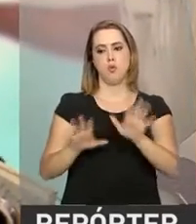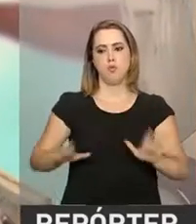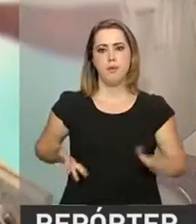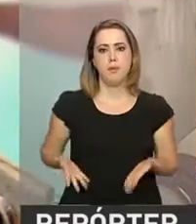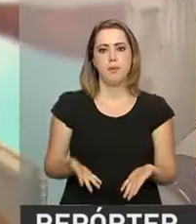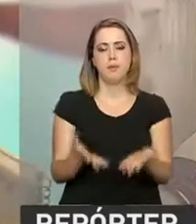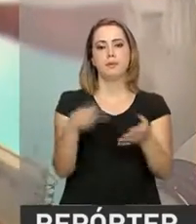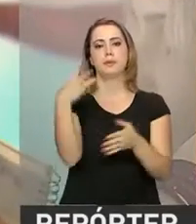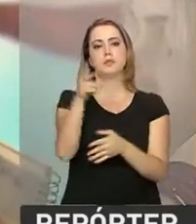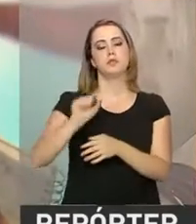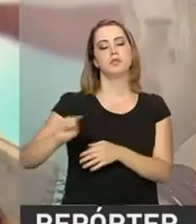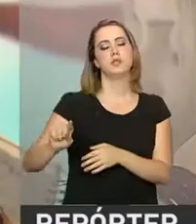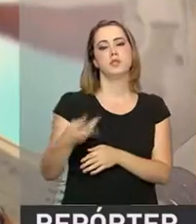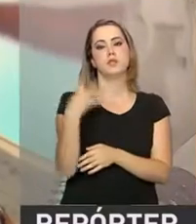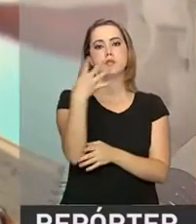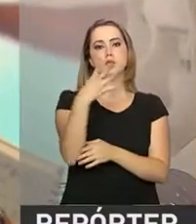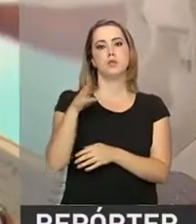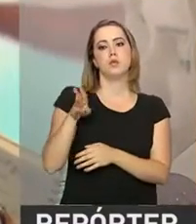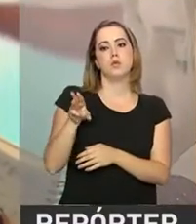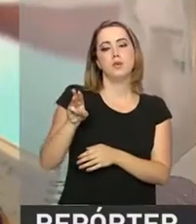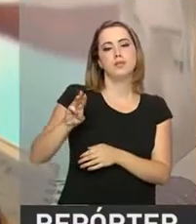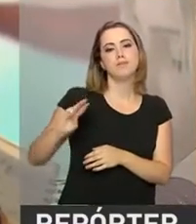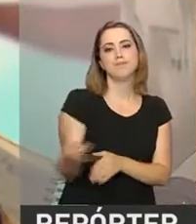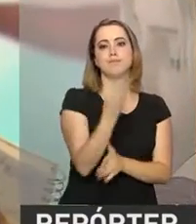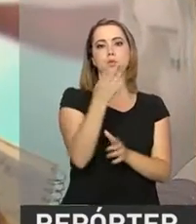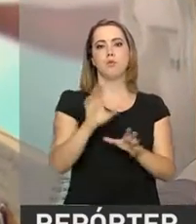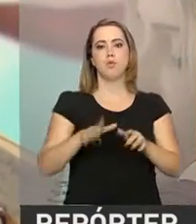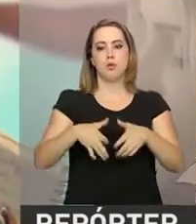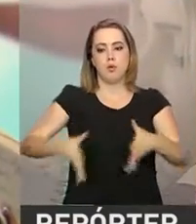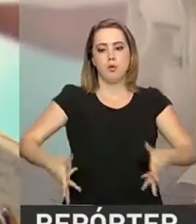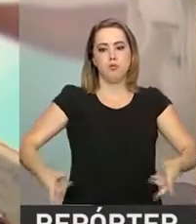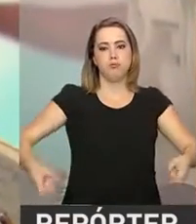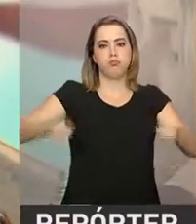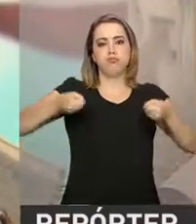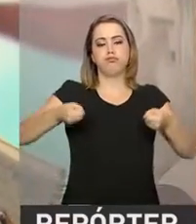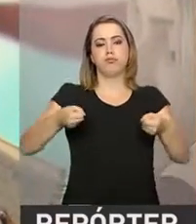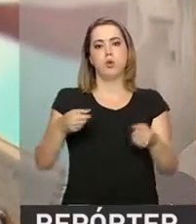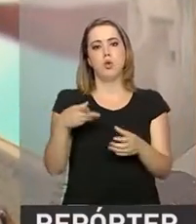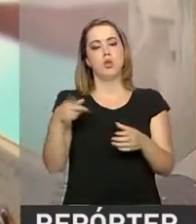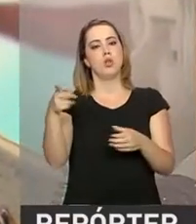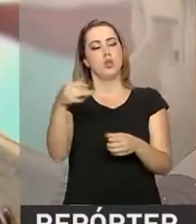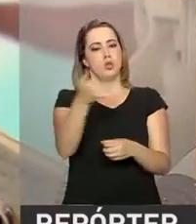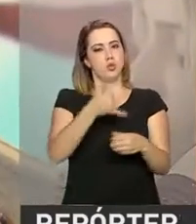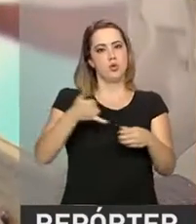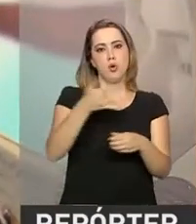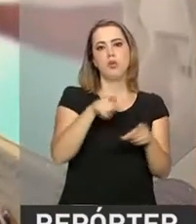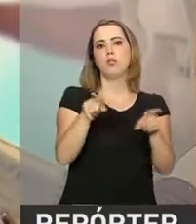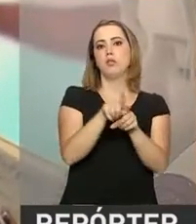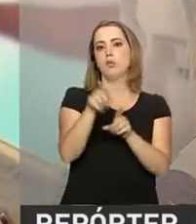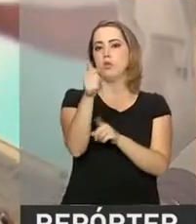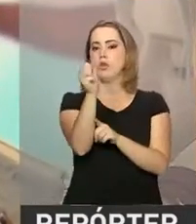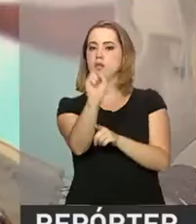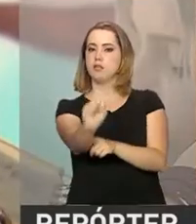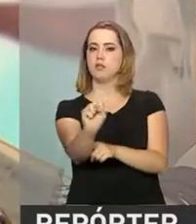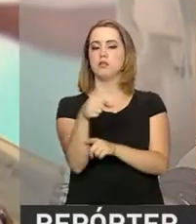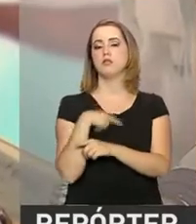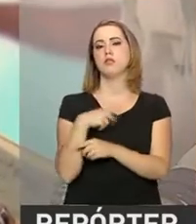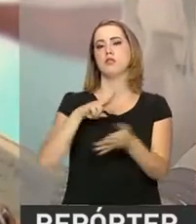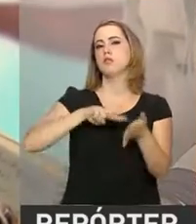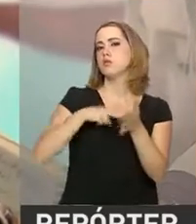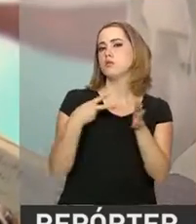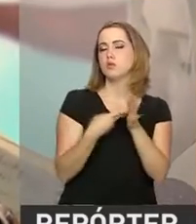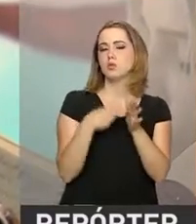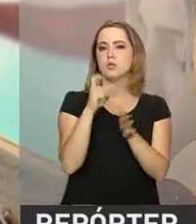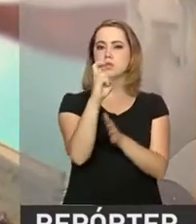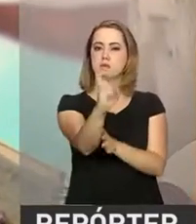de 3,4 milhões de barris equivalentes de óleo e gás por dia. Portanto, talvez